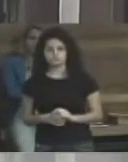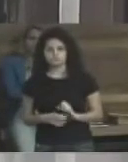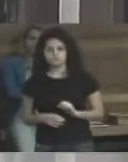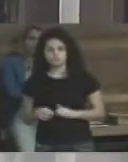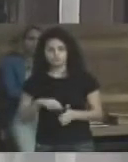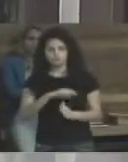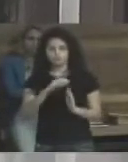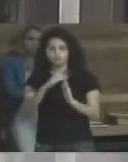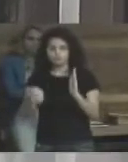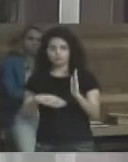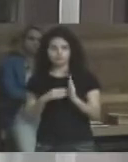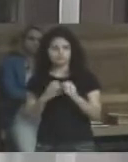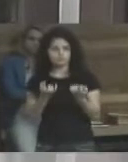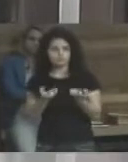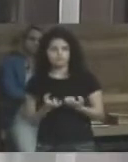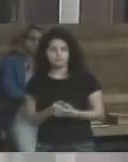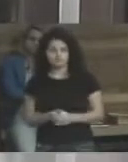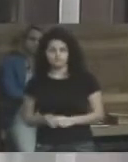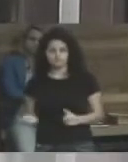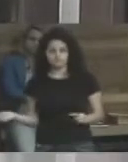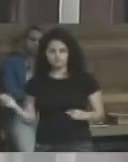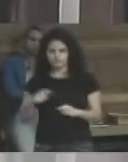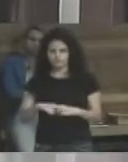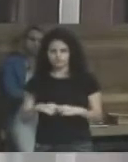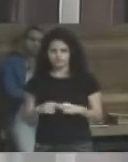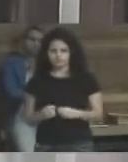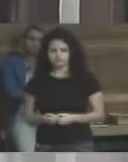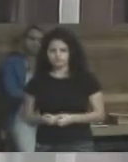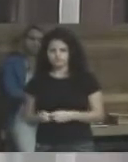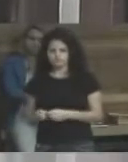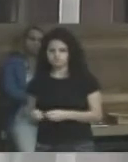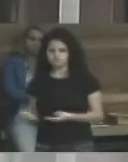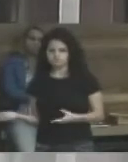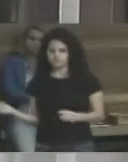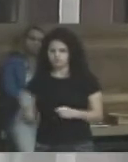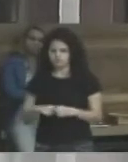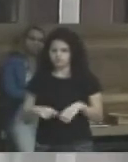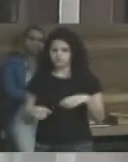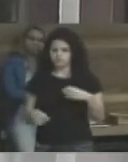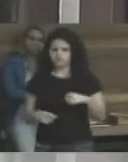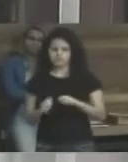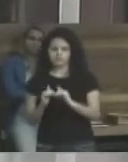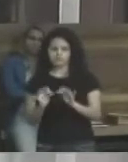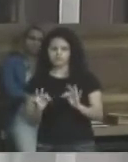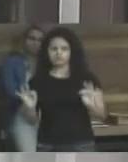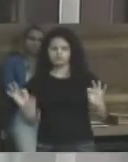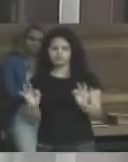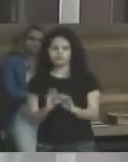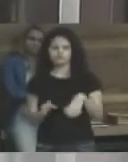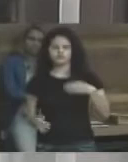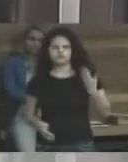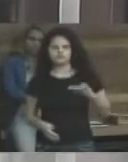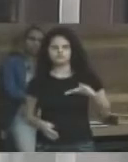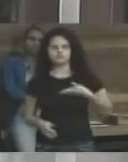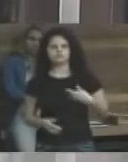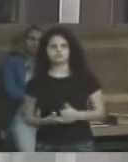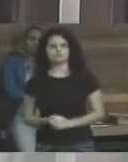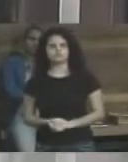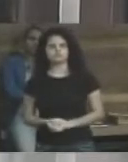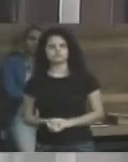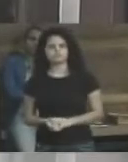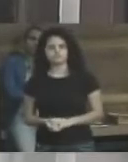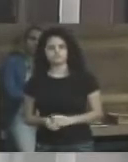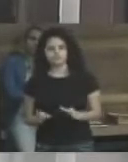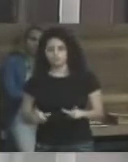todos. Participe conosco dessa luta. Venha, traga sua família, seus amigos, seus vizinhos. Vamos dar um abraço